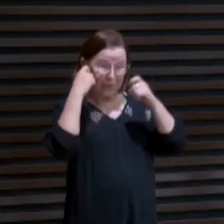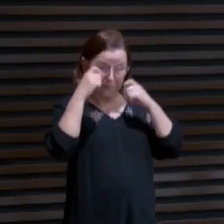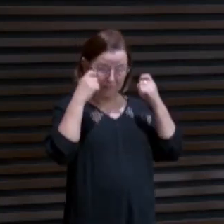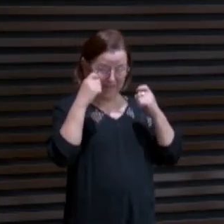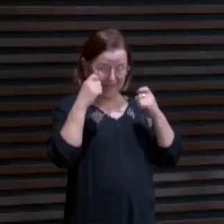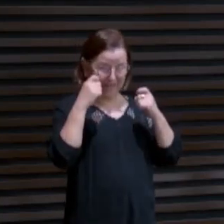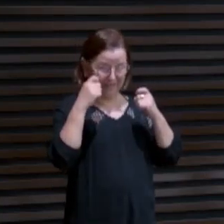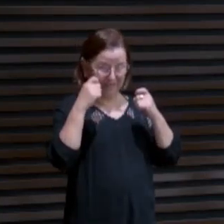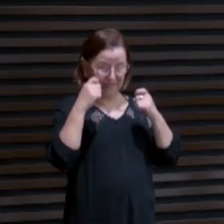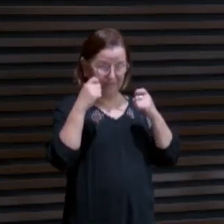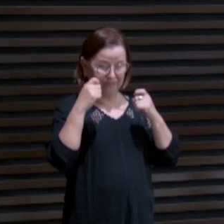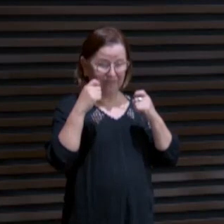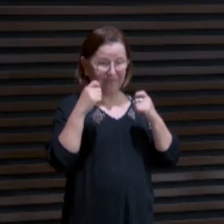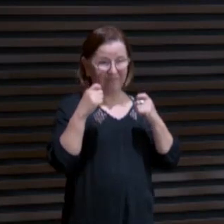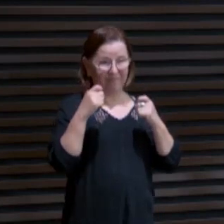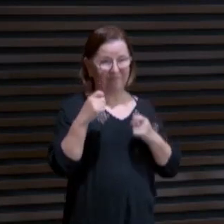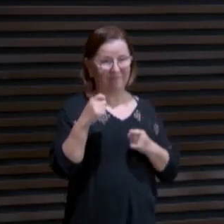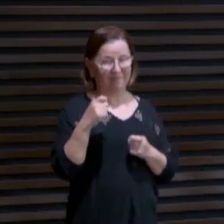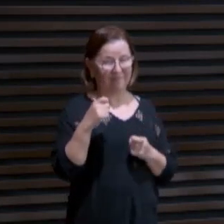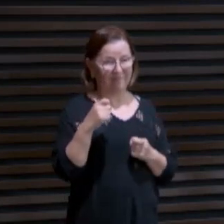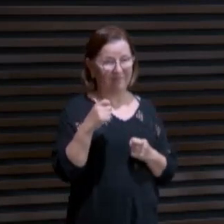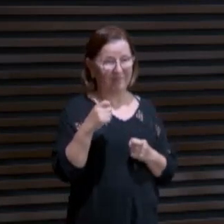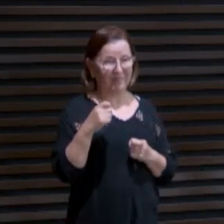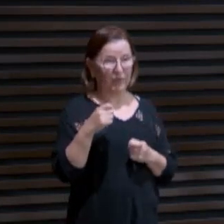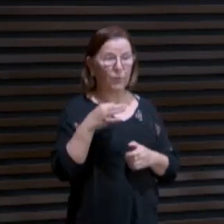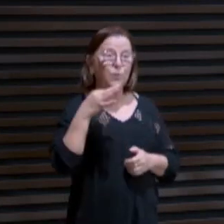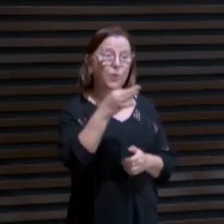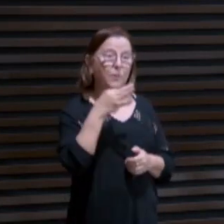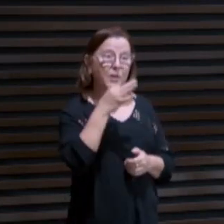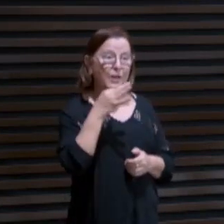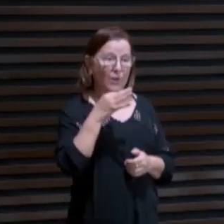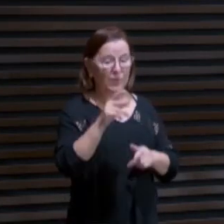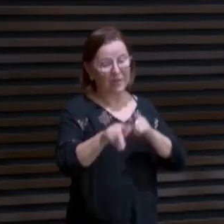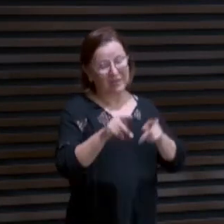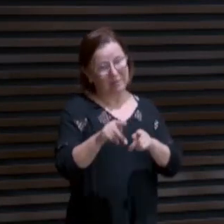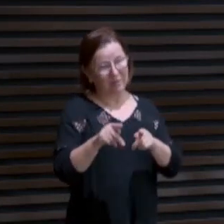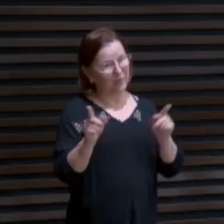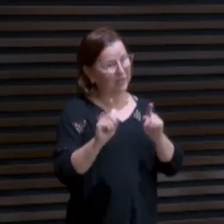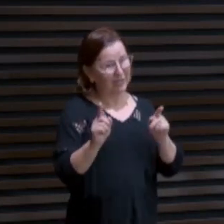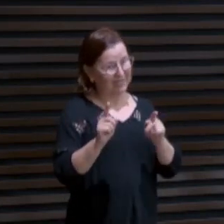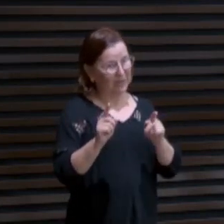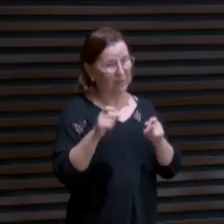com a sua postura diante dos homens do que diante de Deus,